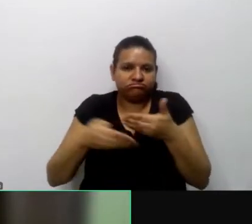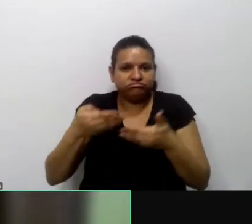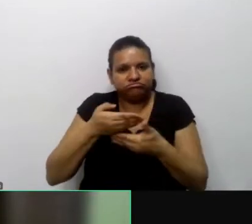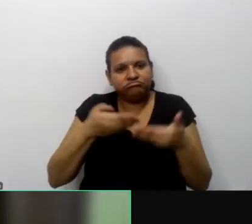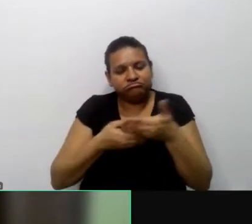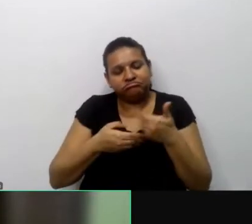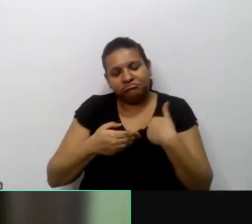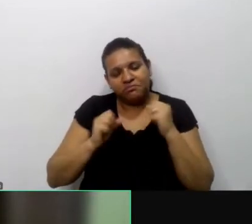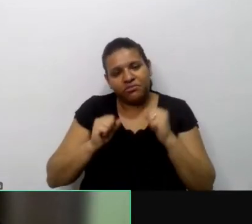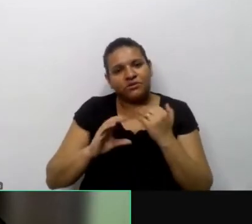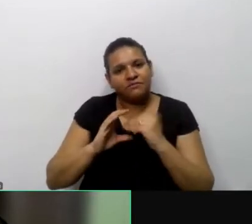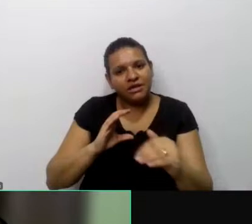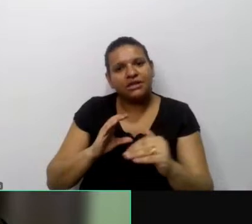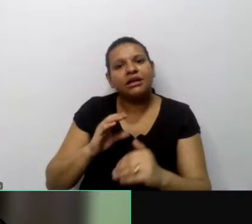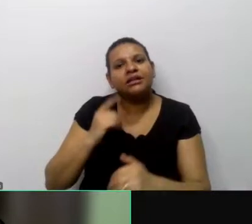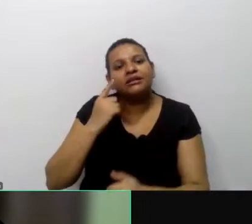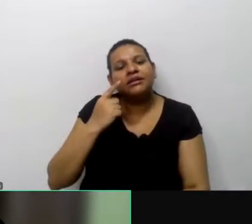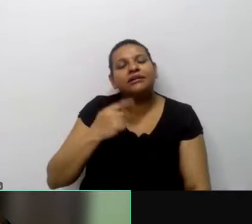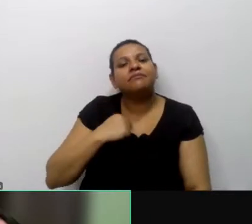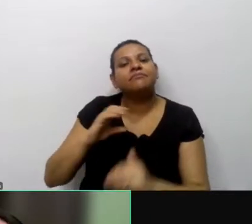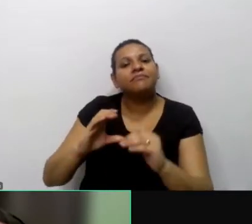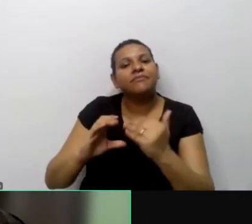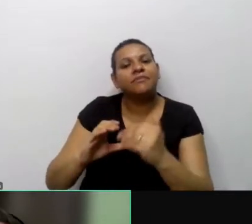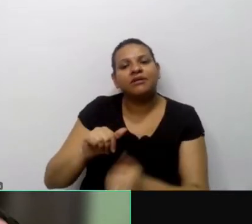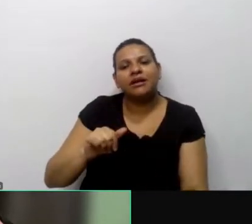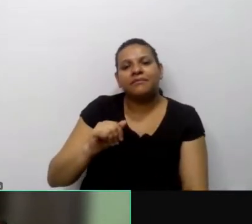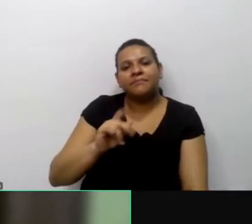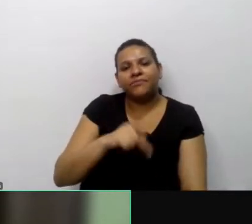Meu e-mail é